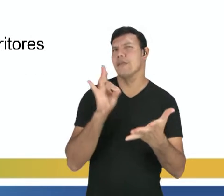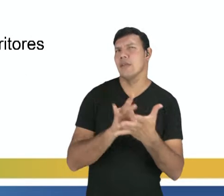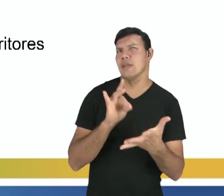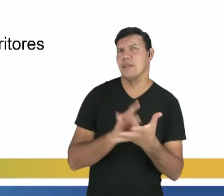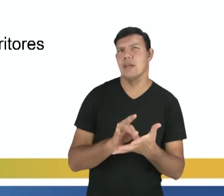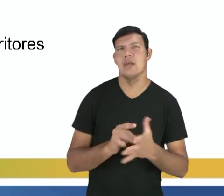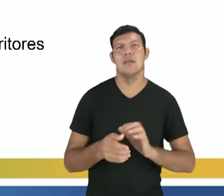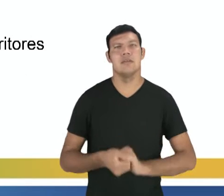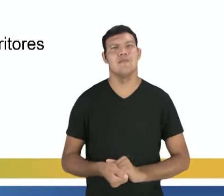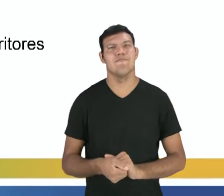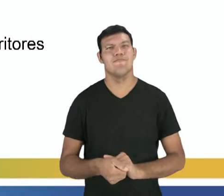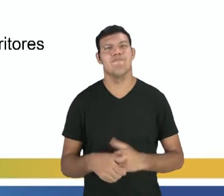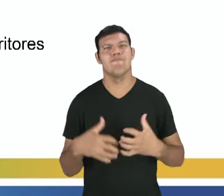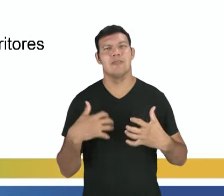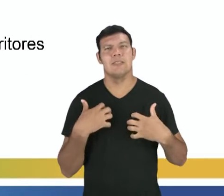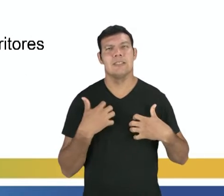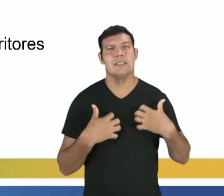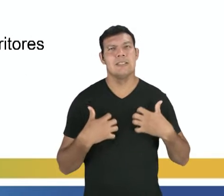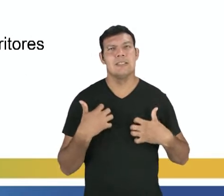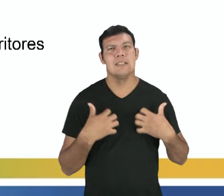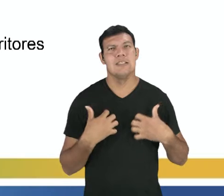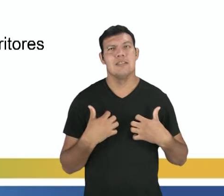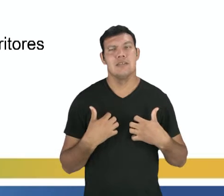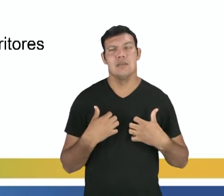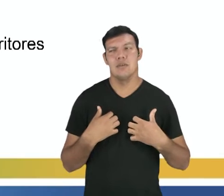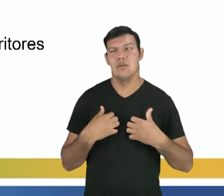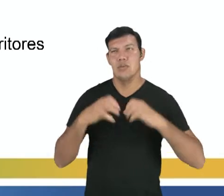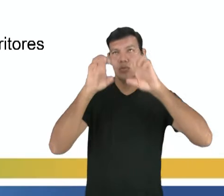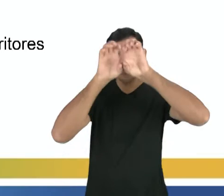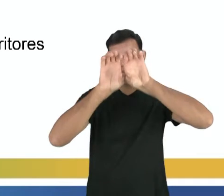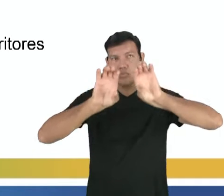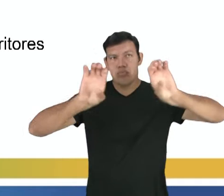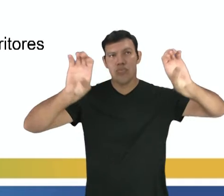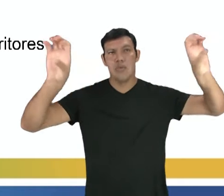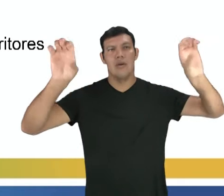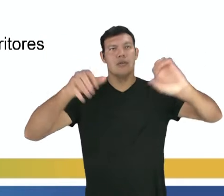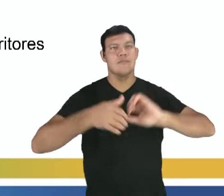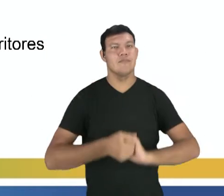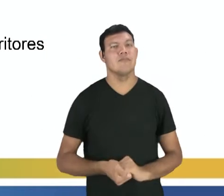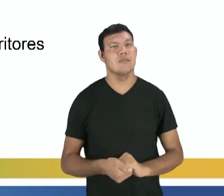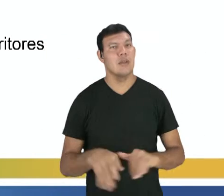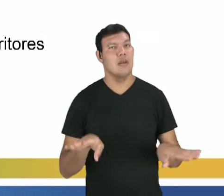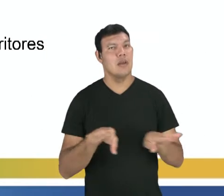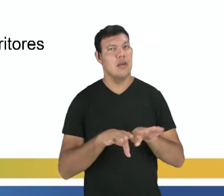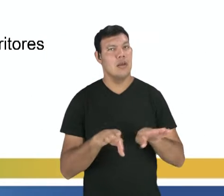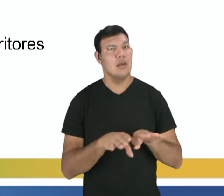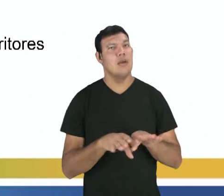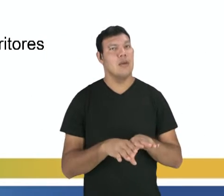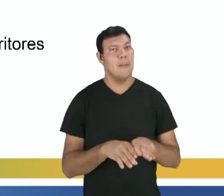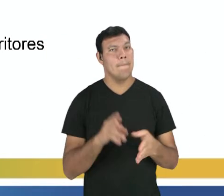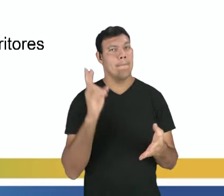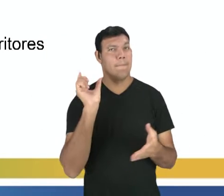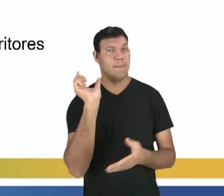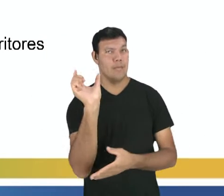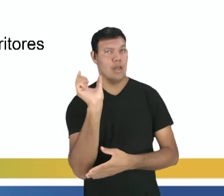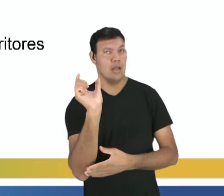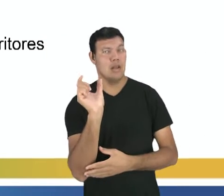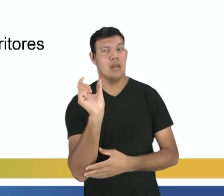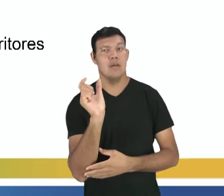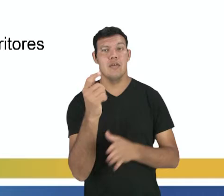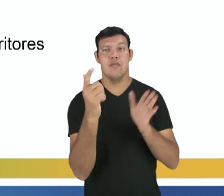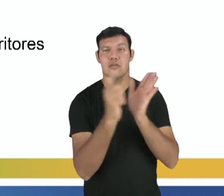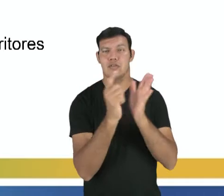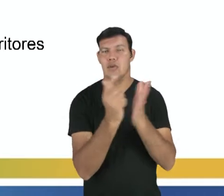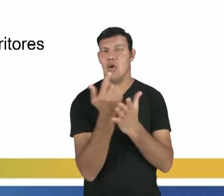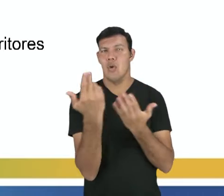Para separar também os termos da mesma função, os termos ali que têm a mesma função dentro do texto. Comprei arroz,